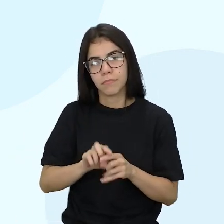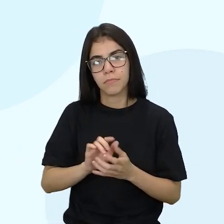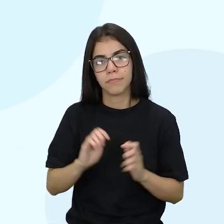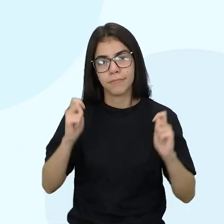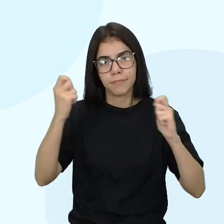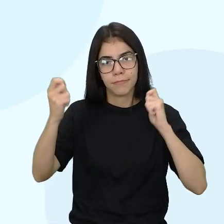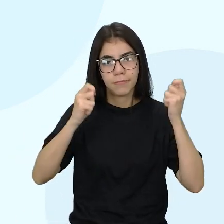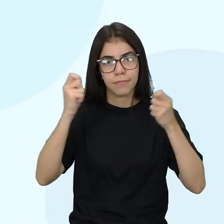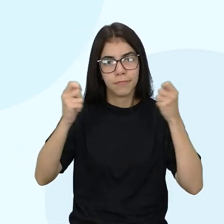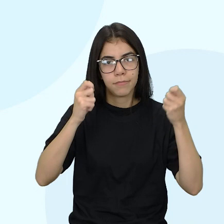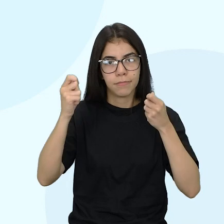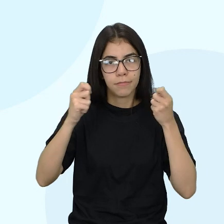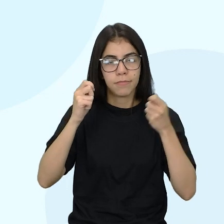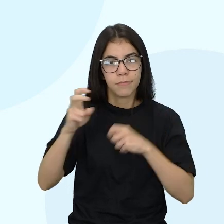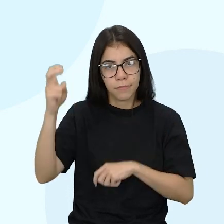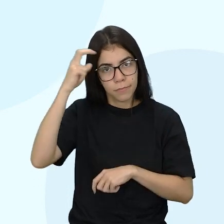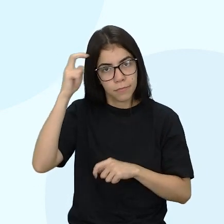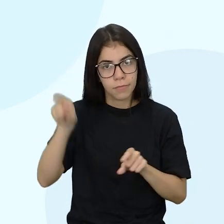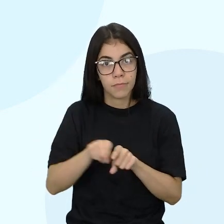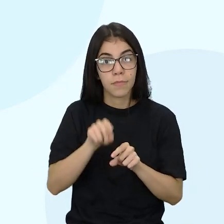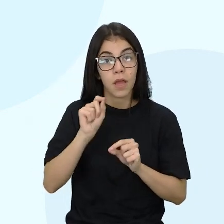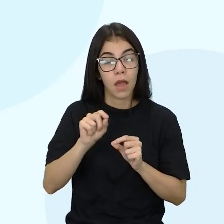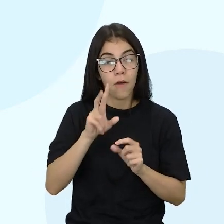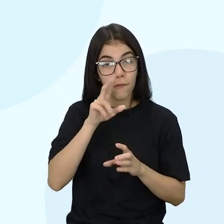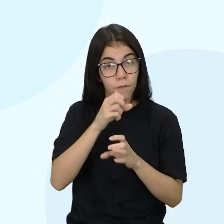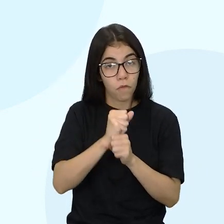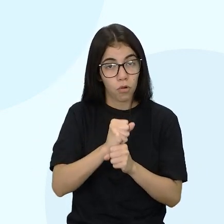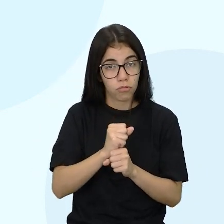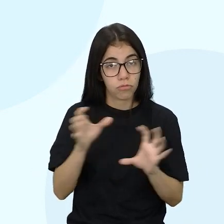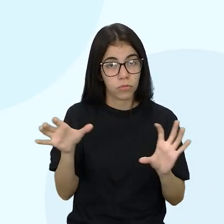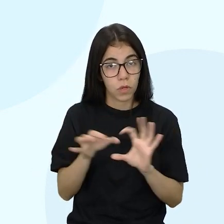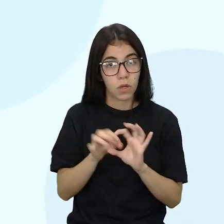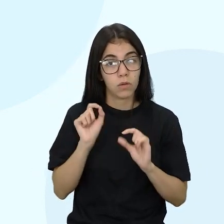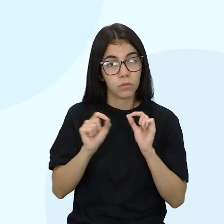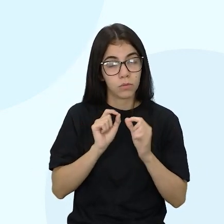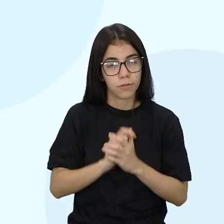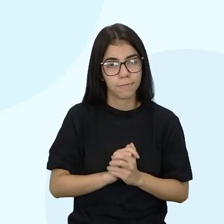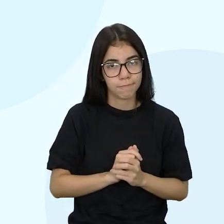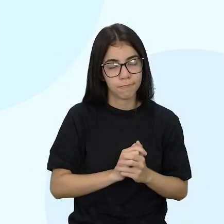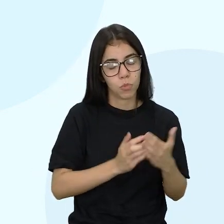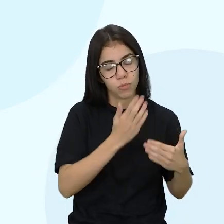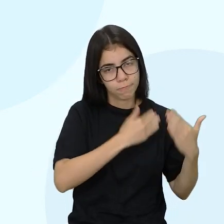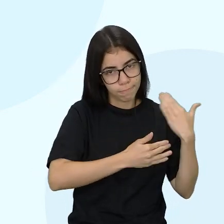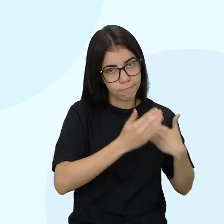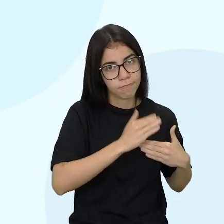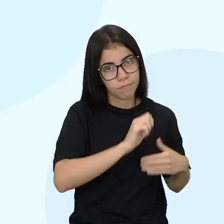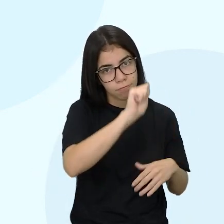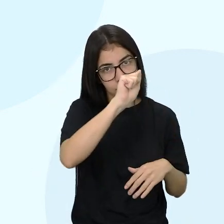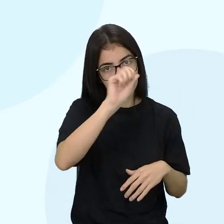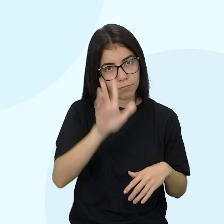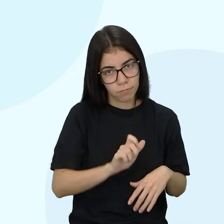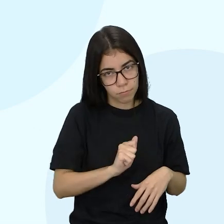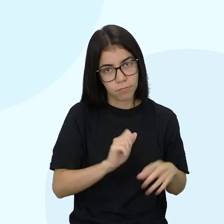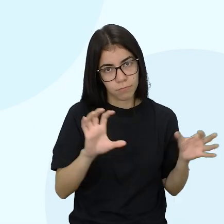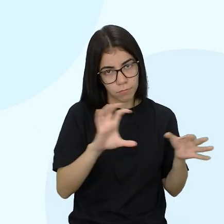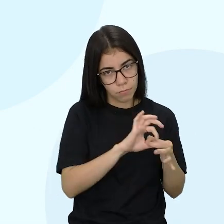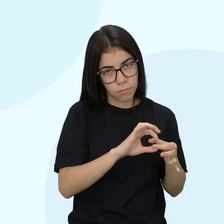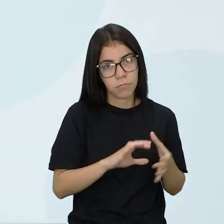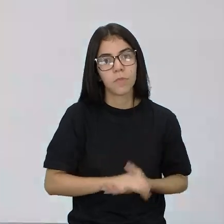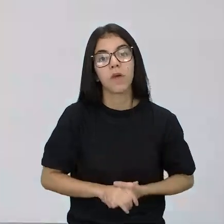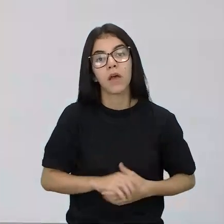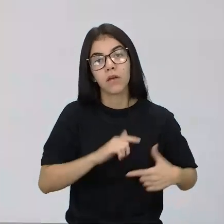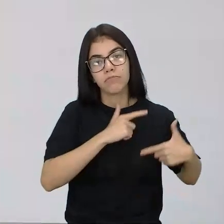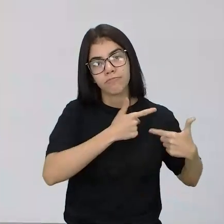manifestações culturais que têm como forte vínculo com o passado africano. Então, continua